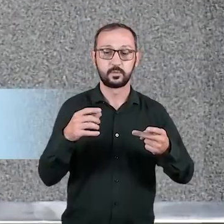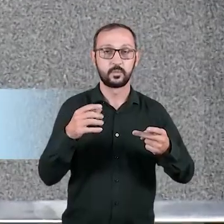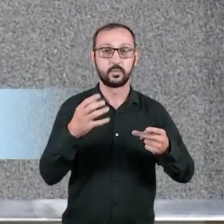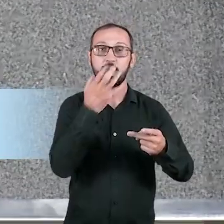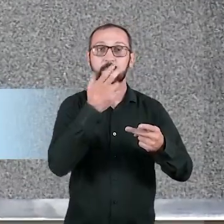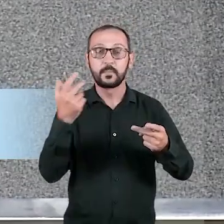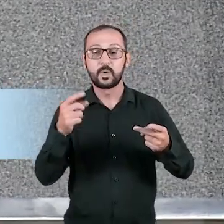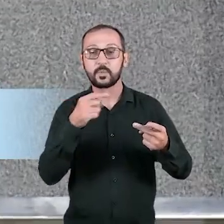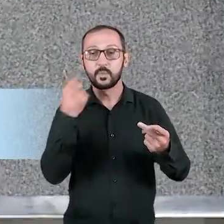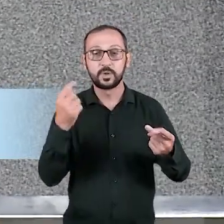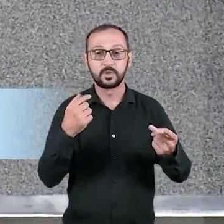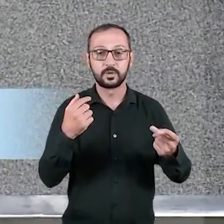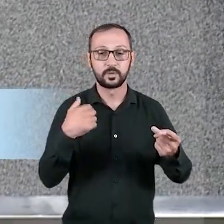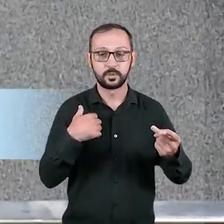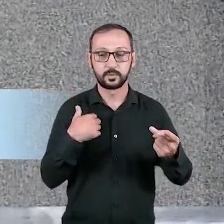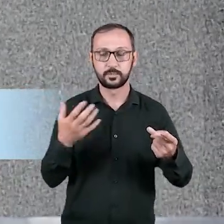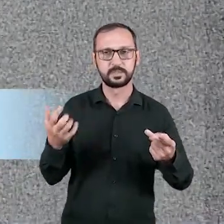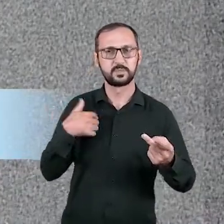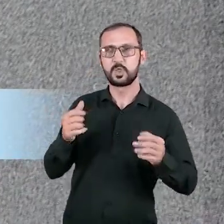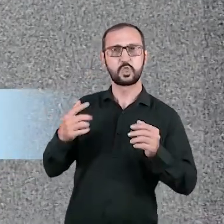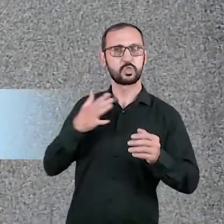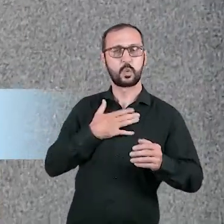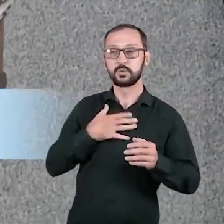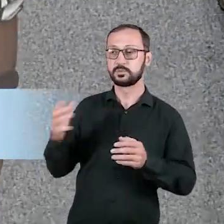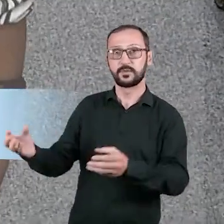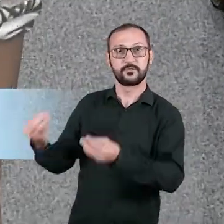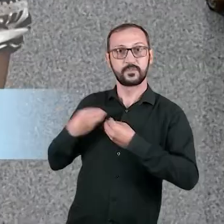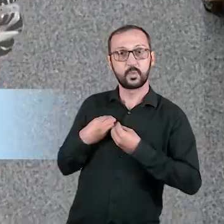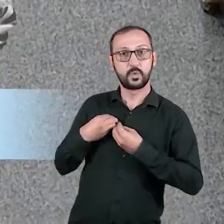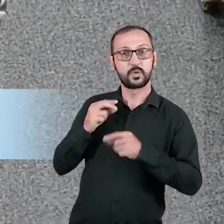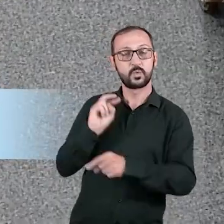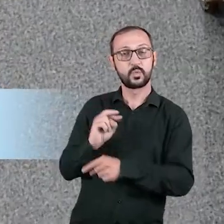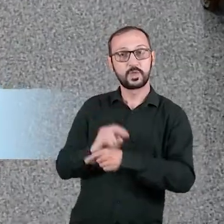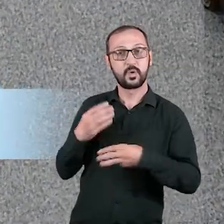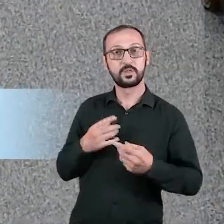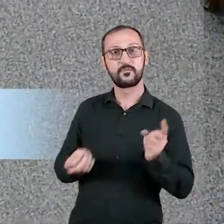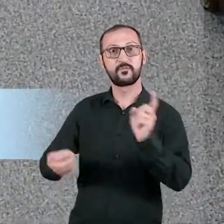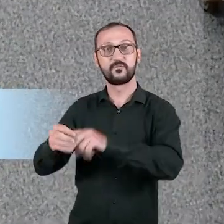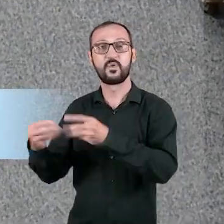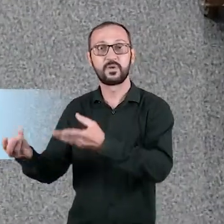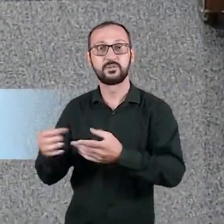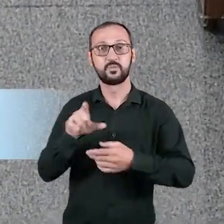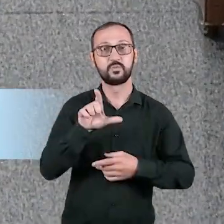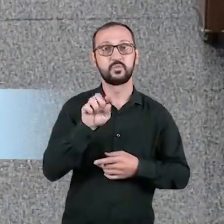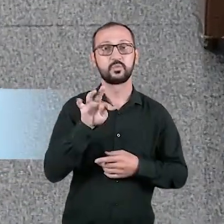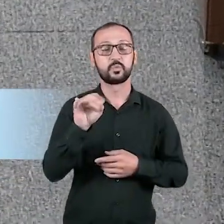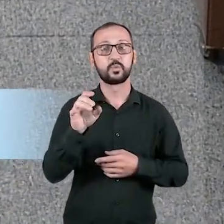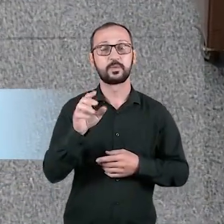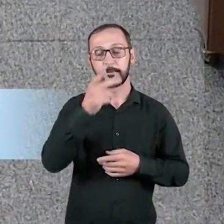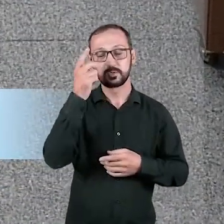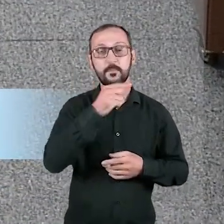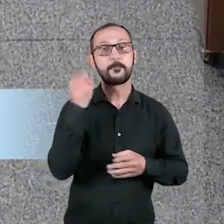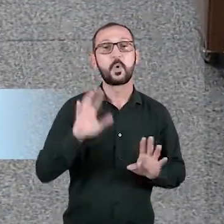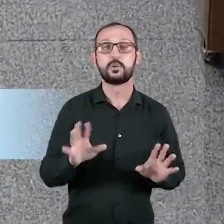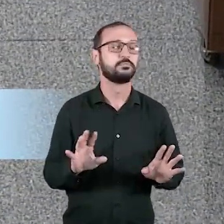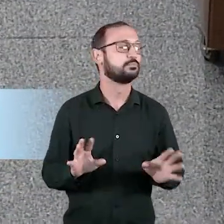que faleceu, Sim. ou que não era nosso, a gente cuidou de um tempo, já tem que devolver. Então, o luto, né, não é só essa